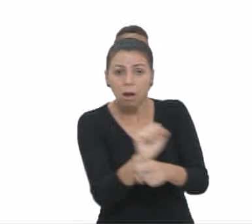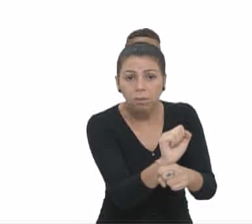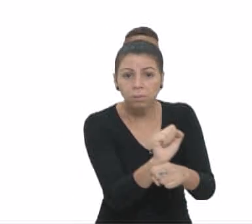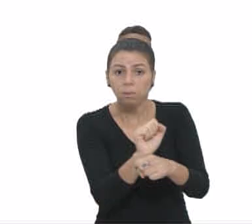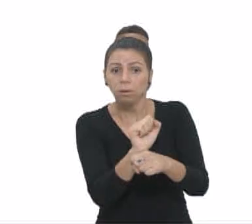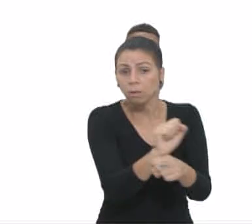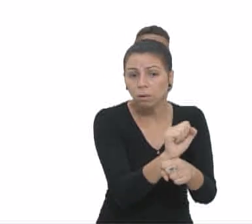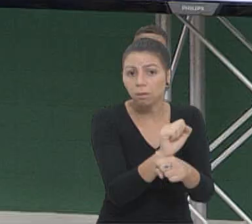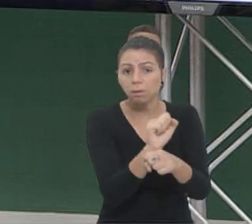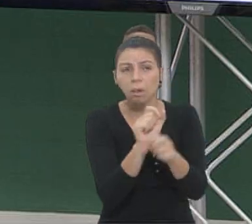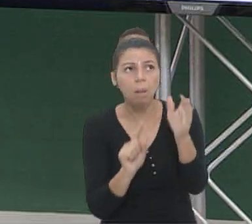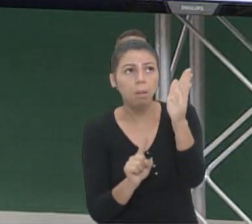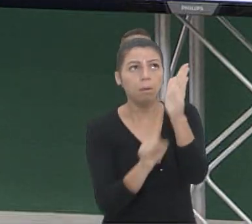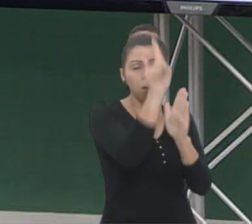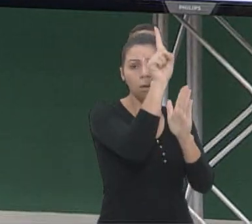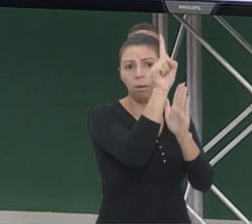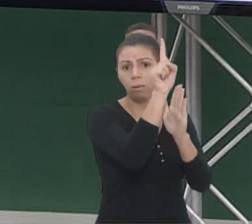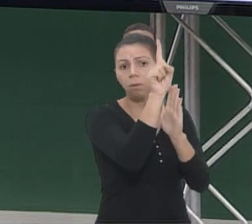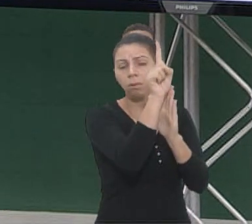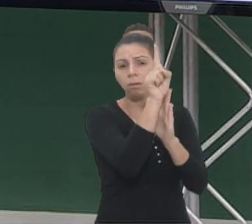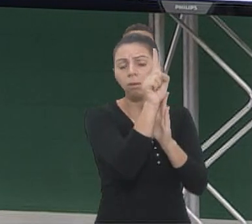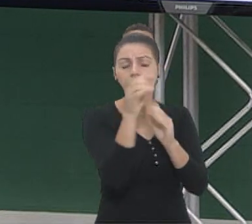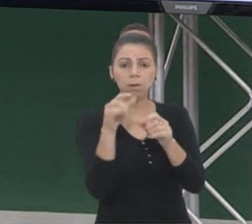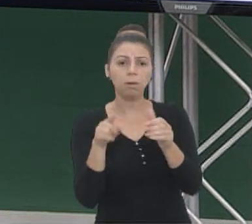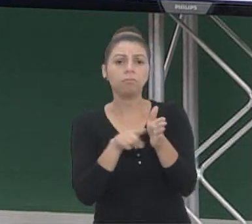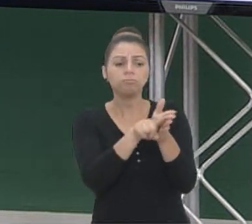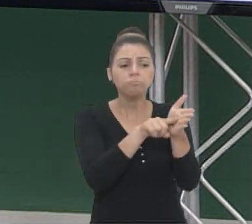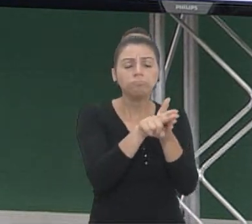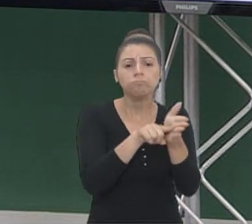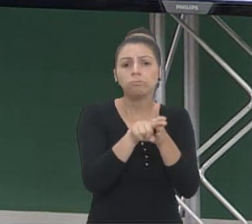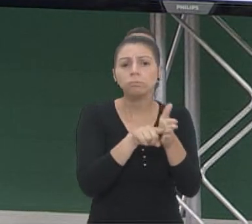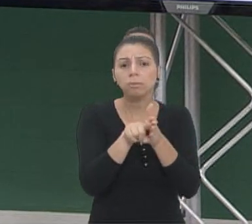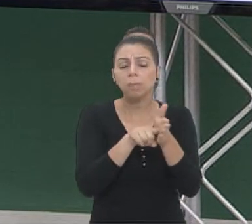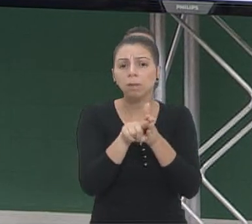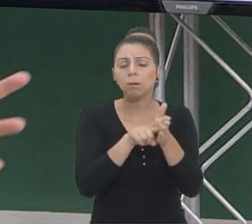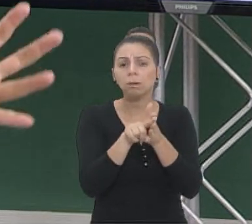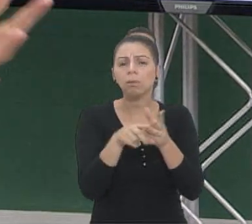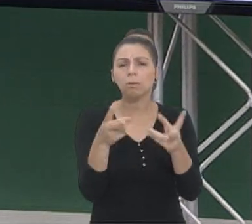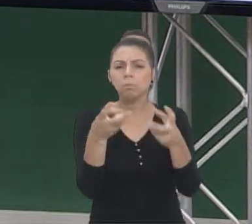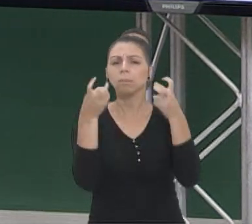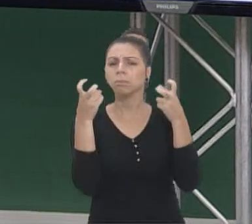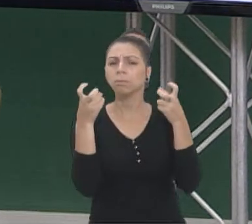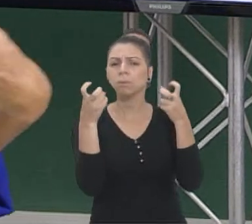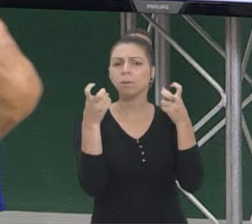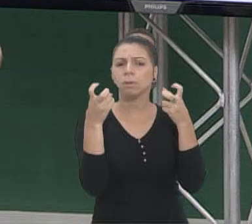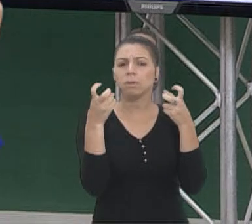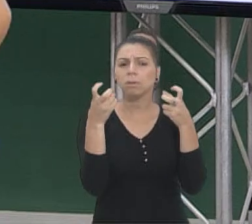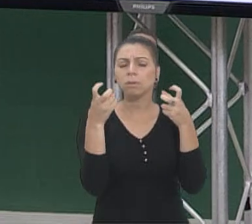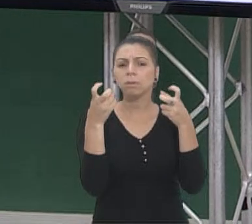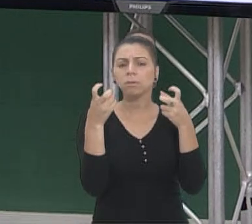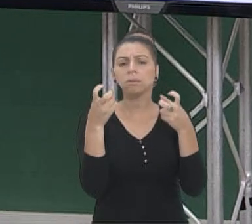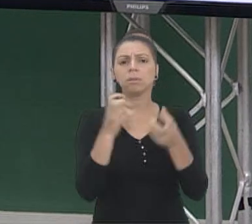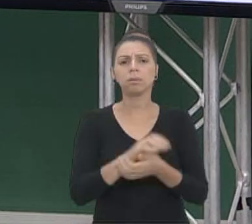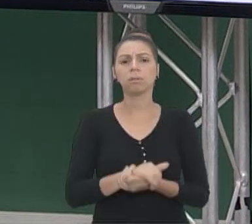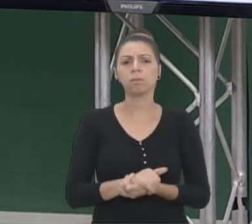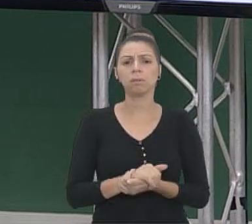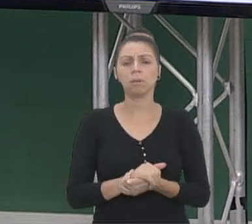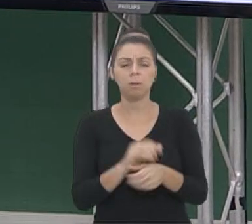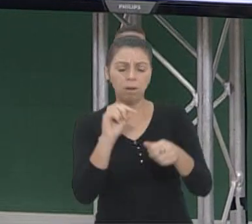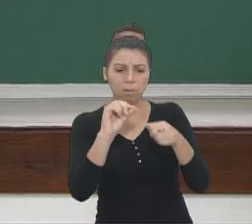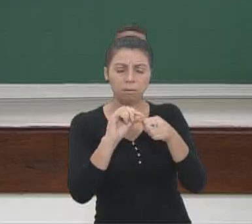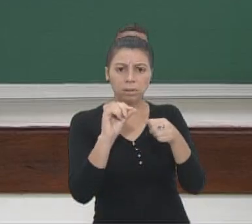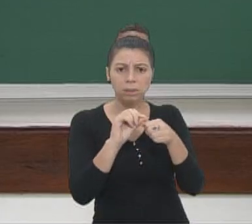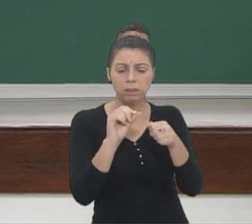desaceleração em pilotos. Ele estava fazendo uma pesquisa e aí ele se deu conta que aí quando ele ia realmente fazer